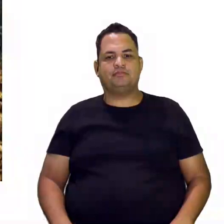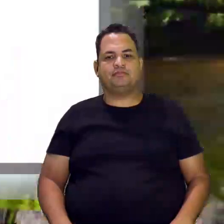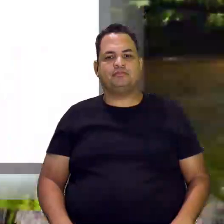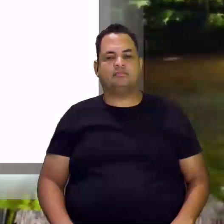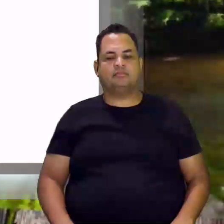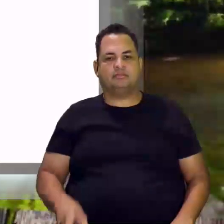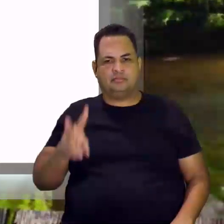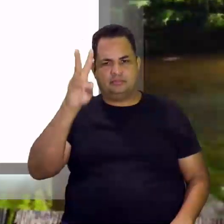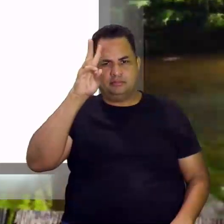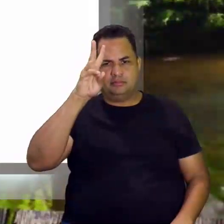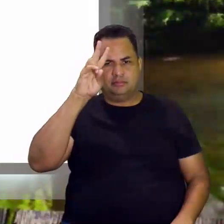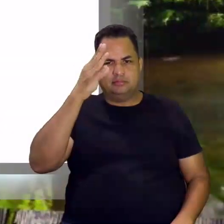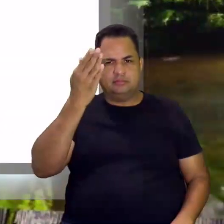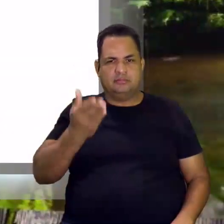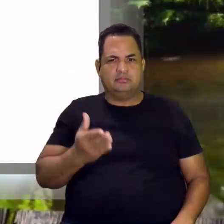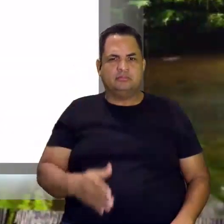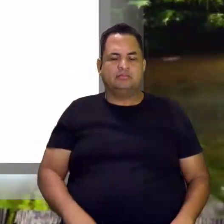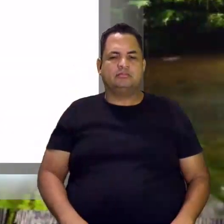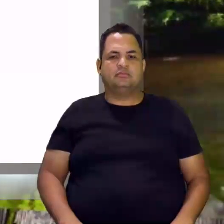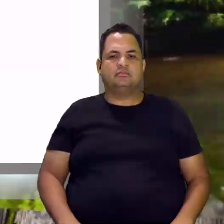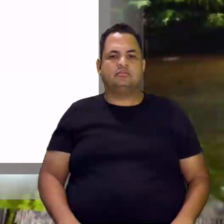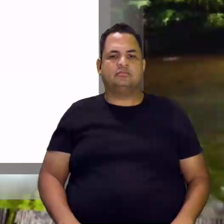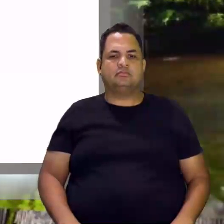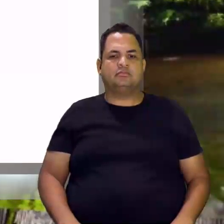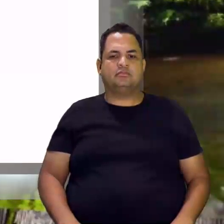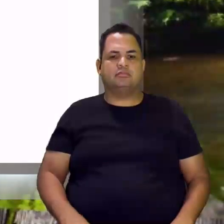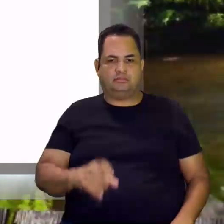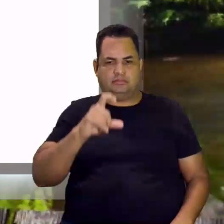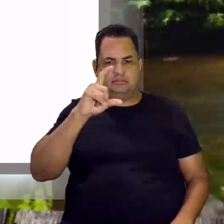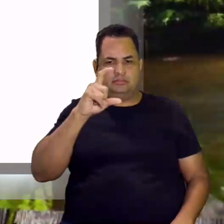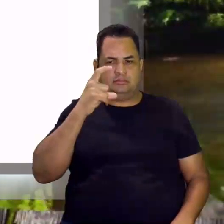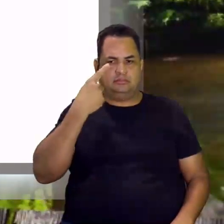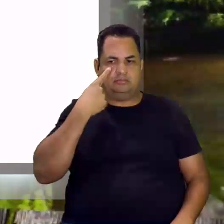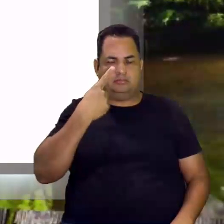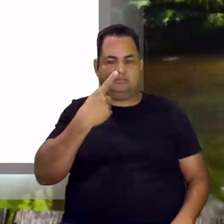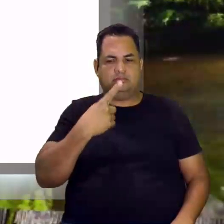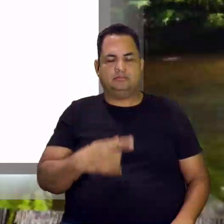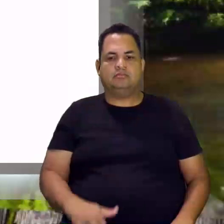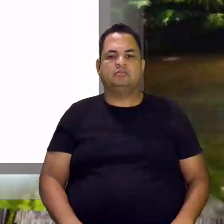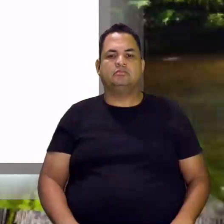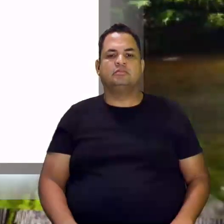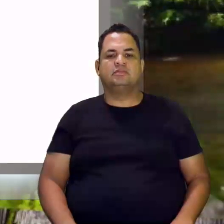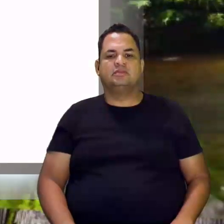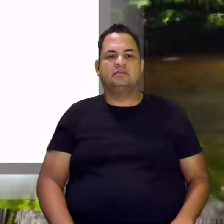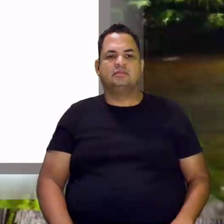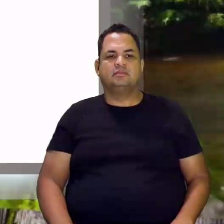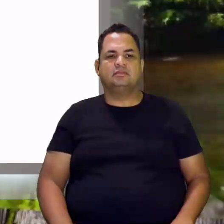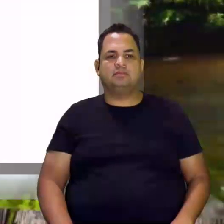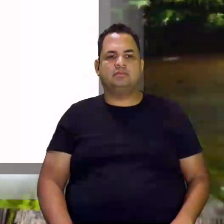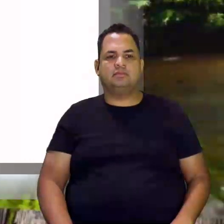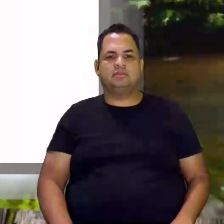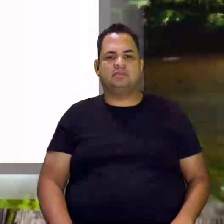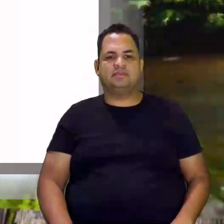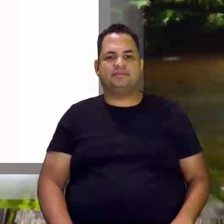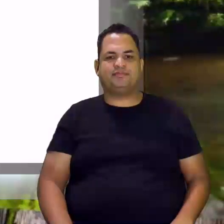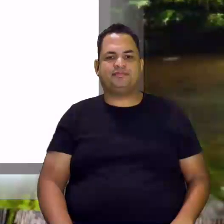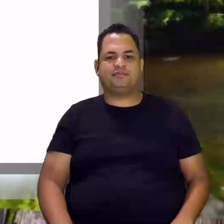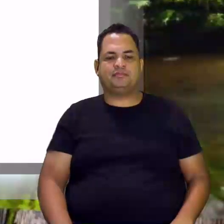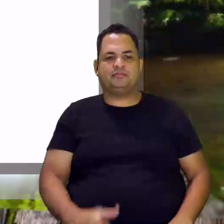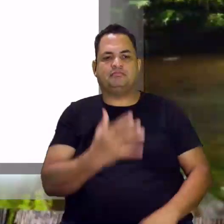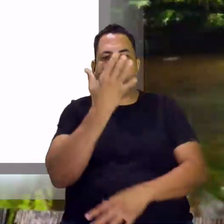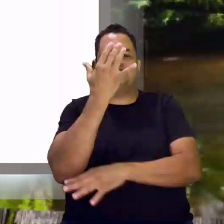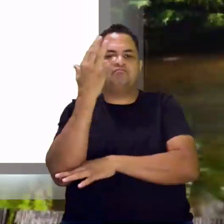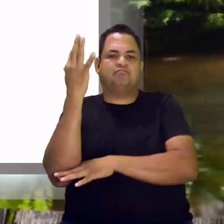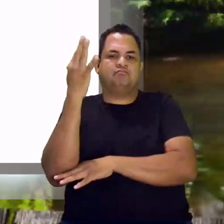Aí a gente lembra, né, nessa foto aqui, ó. Nessa foto aqui, você tá vendo a